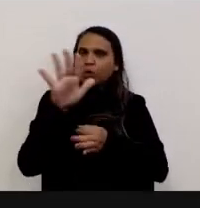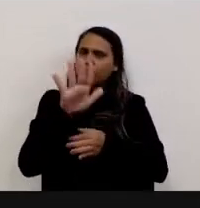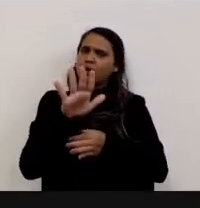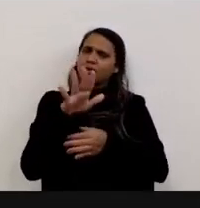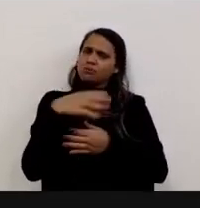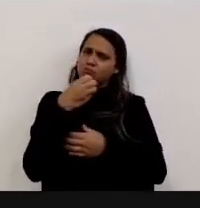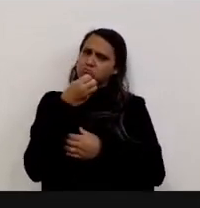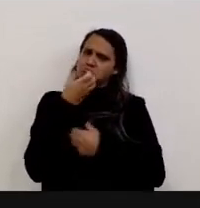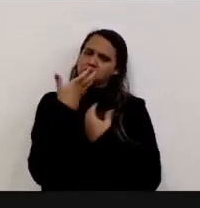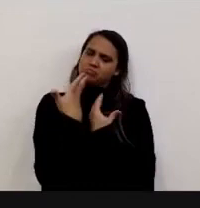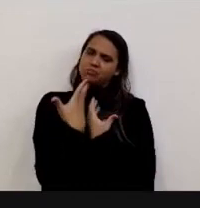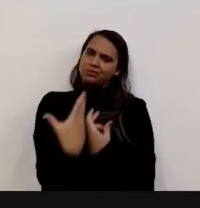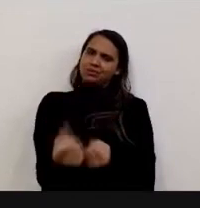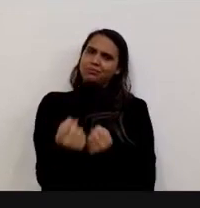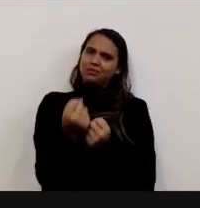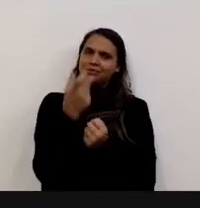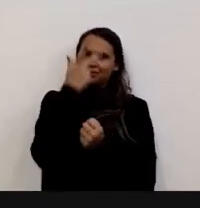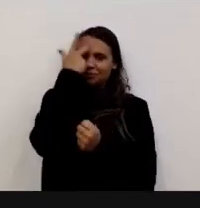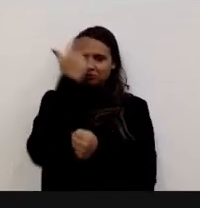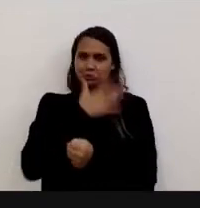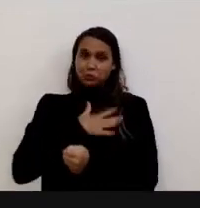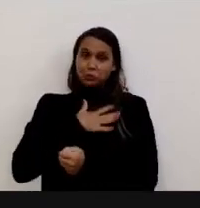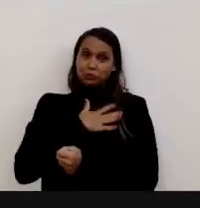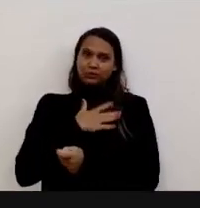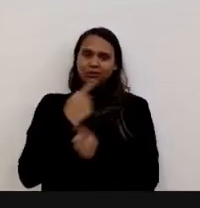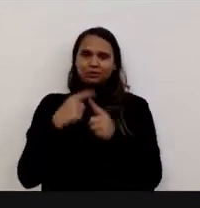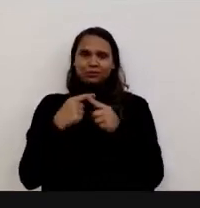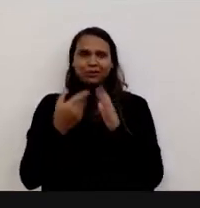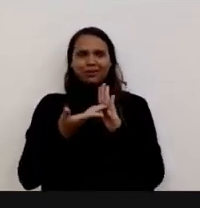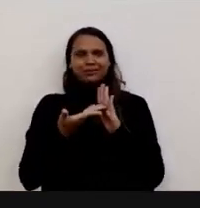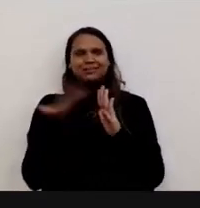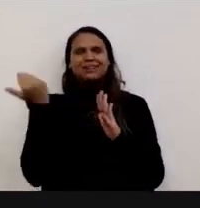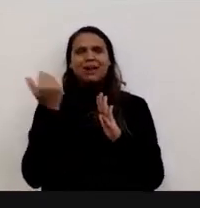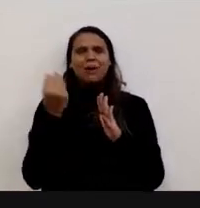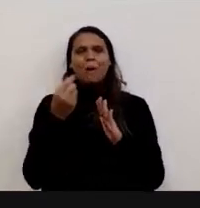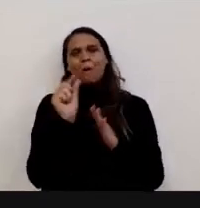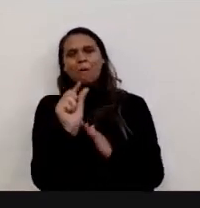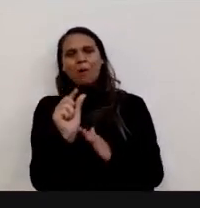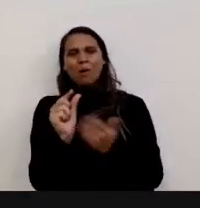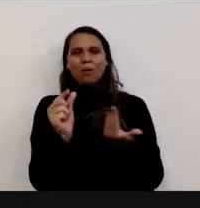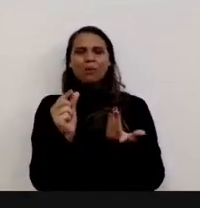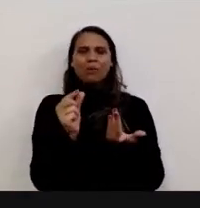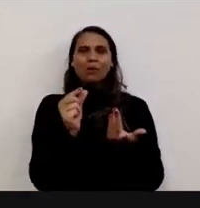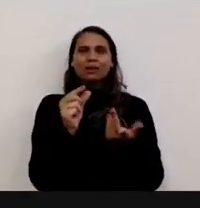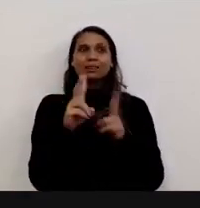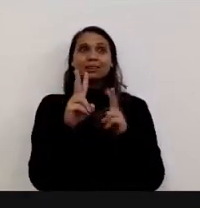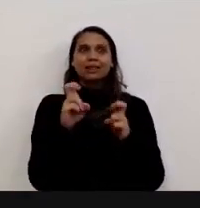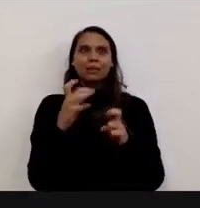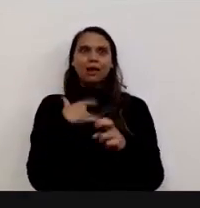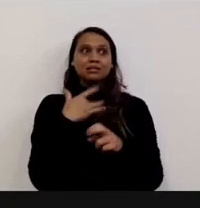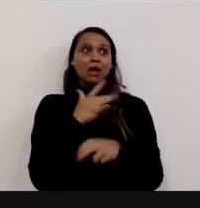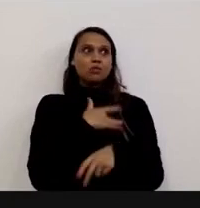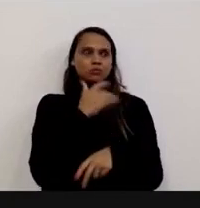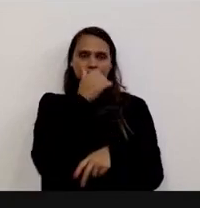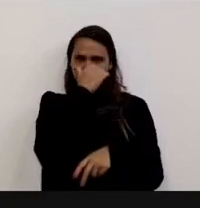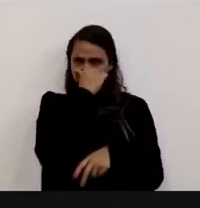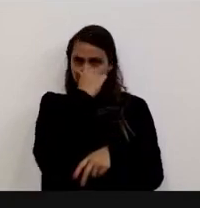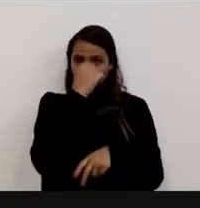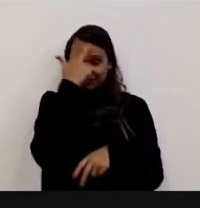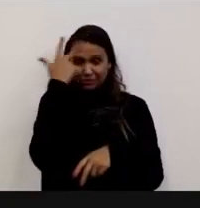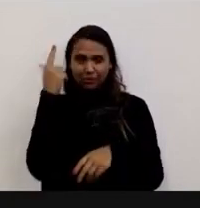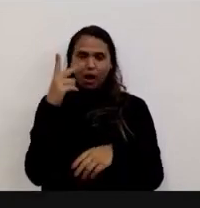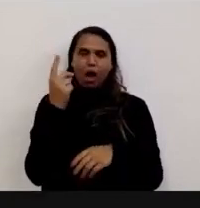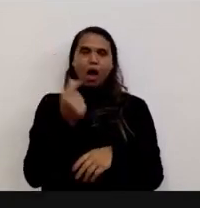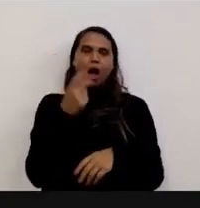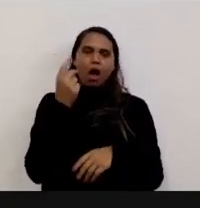mundo realmente gostando muito, né? Porque tirou um pouco aquela questão da saúde mesmo, né? Da pessoa ficar ali horas